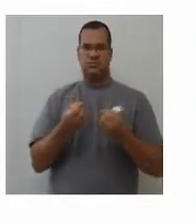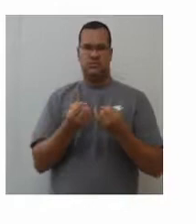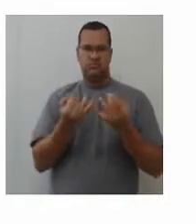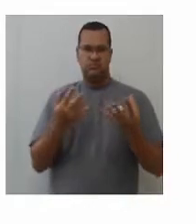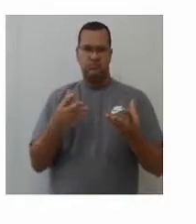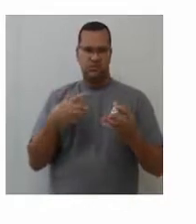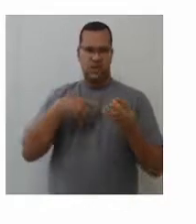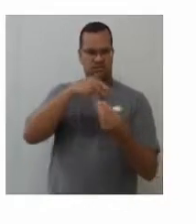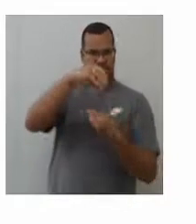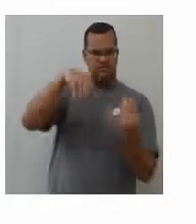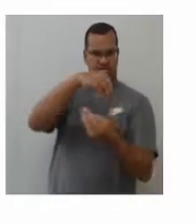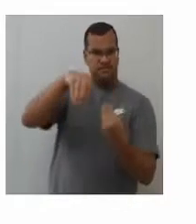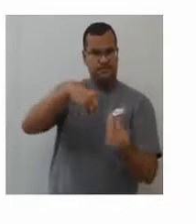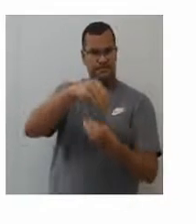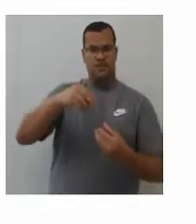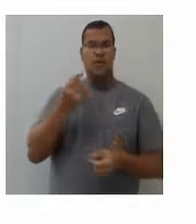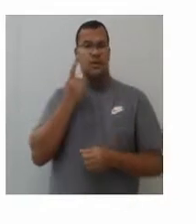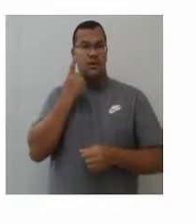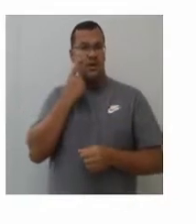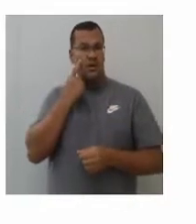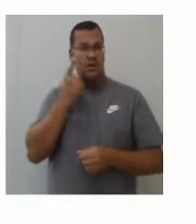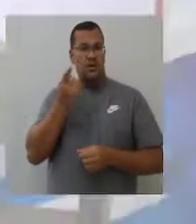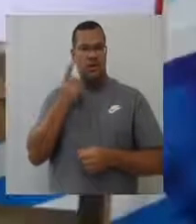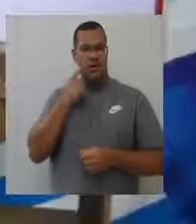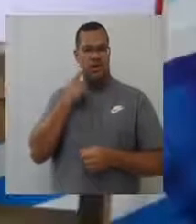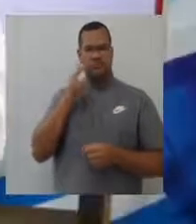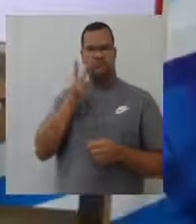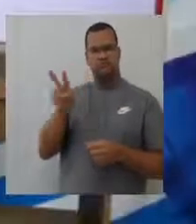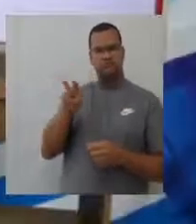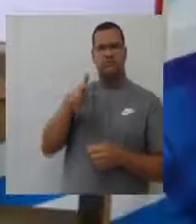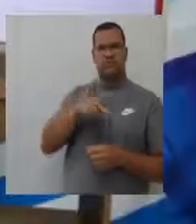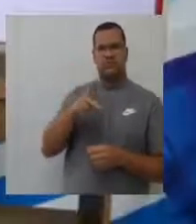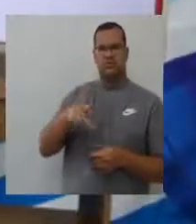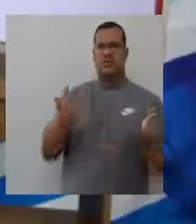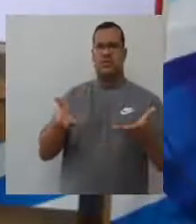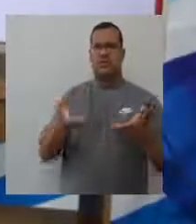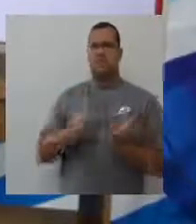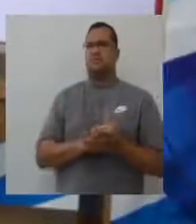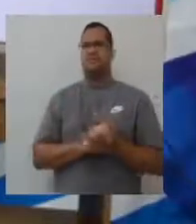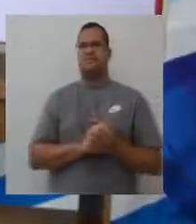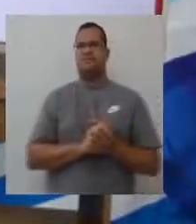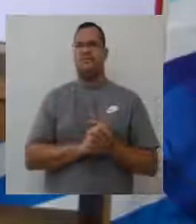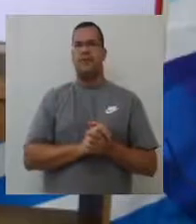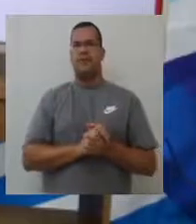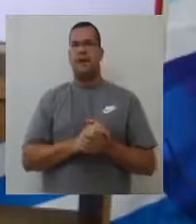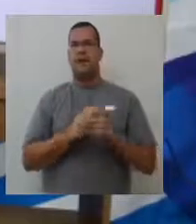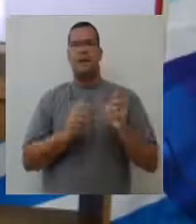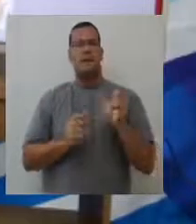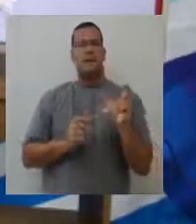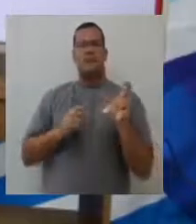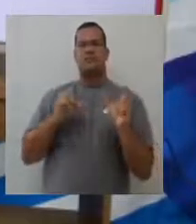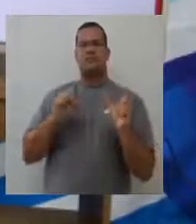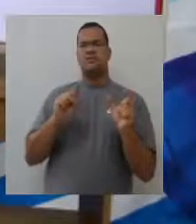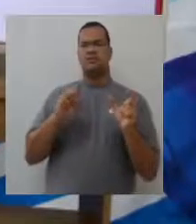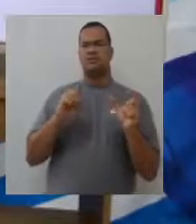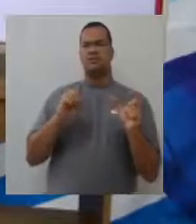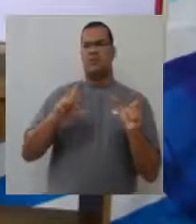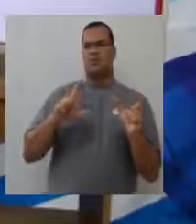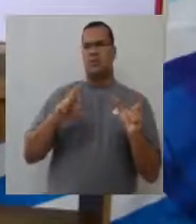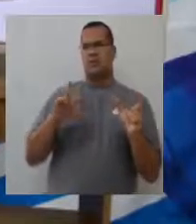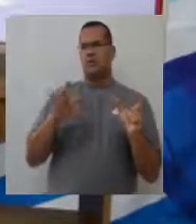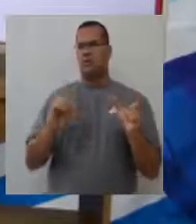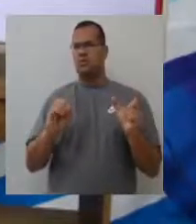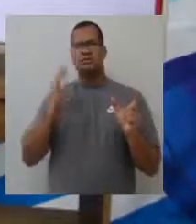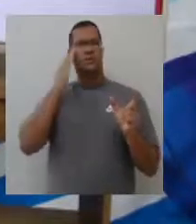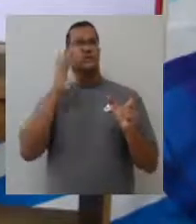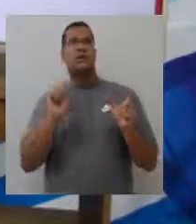expressa em uma solução. Então, amigos, olha para mim aqui. A palavra soluto. Professor, eu nunca sei quando é